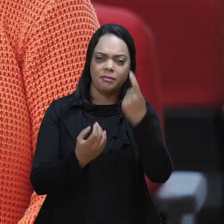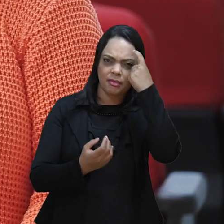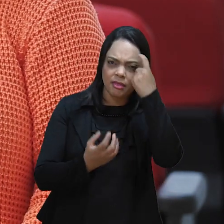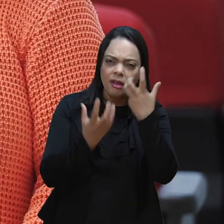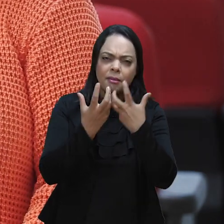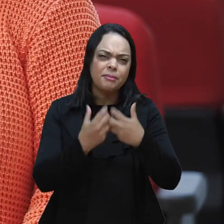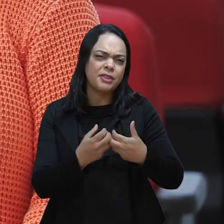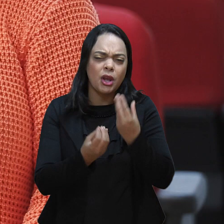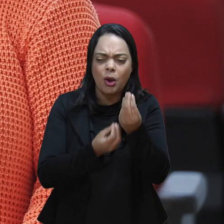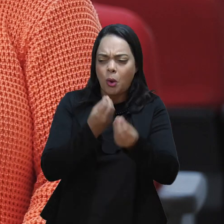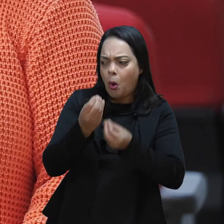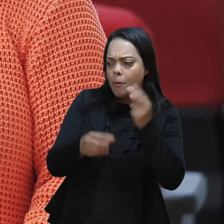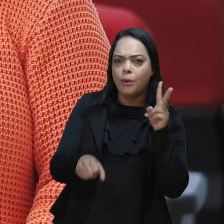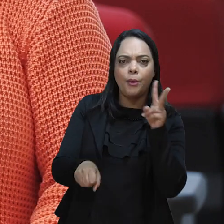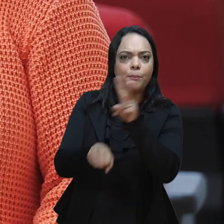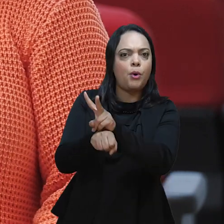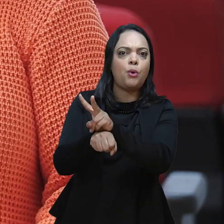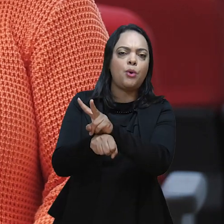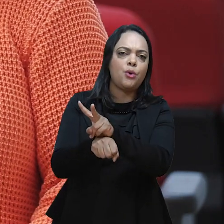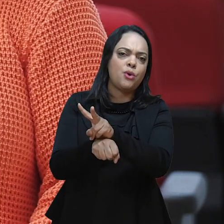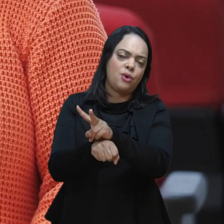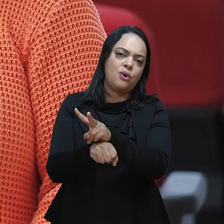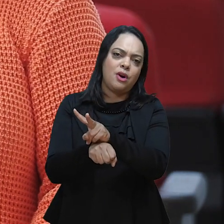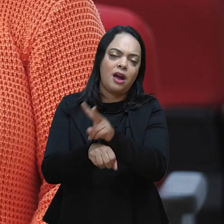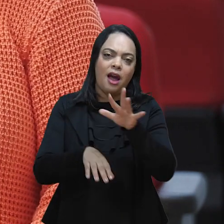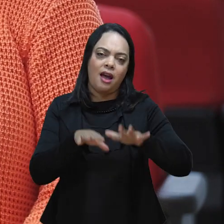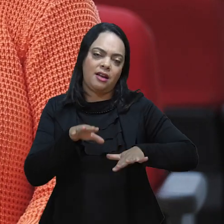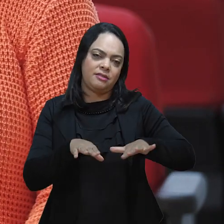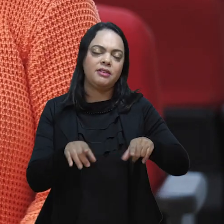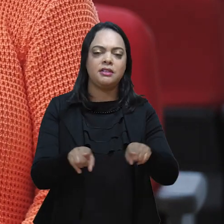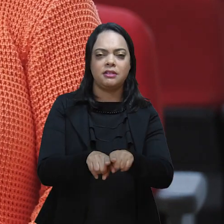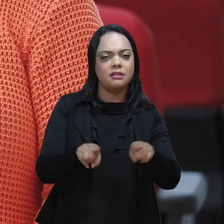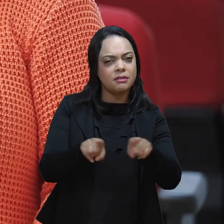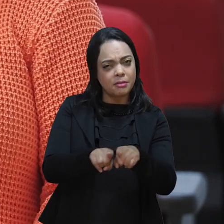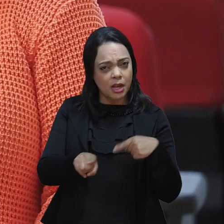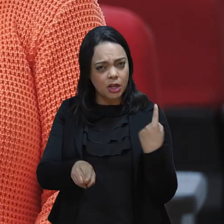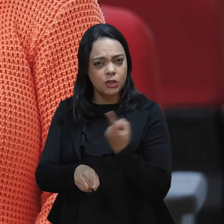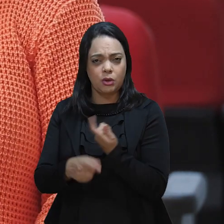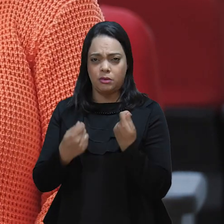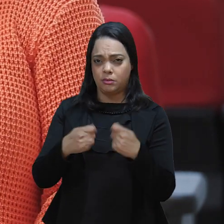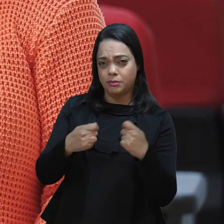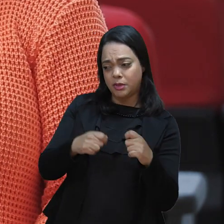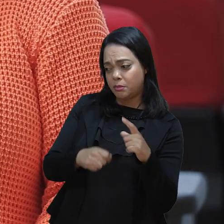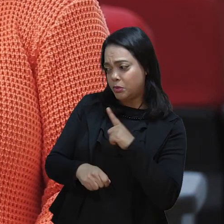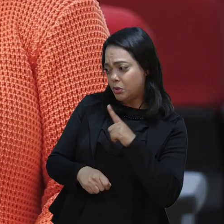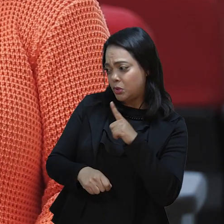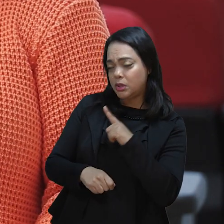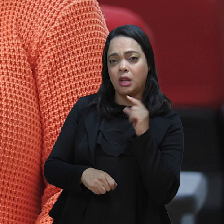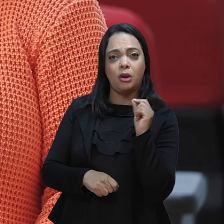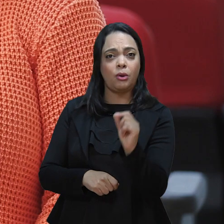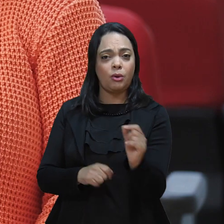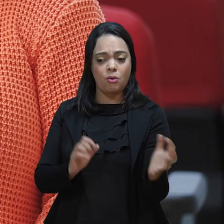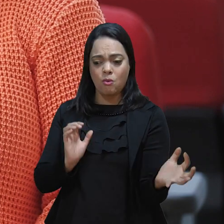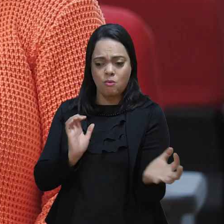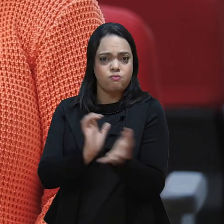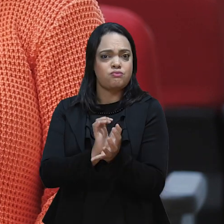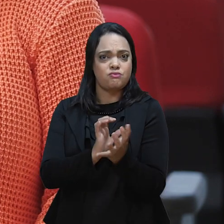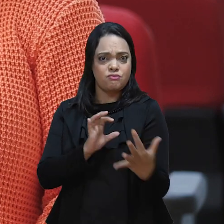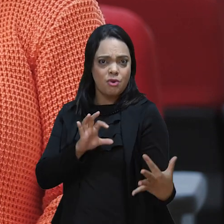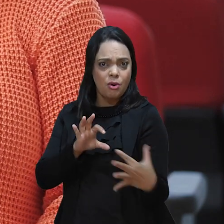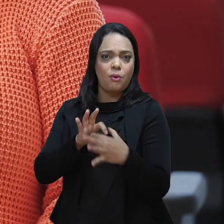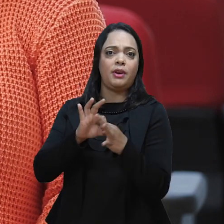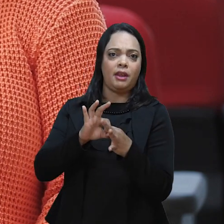de proteger, de proteção, e às vezes até criar uma aliança com a pessoa